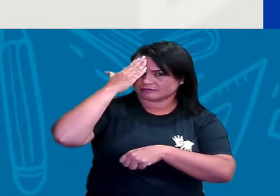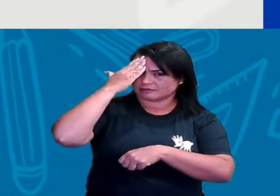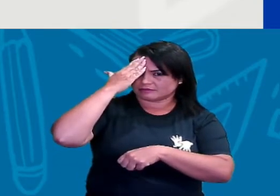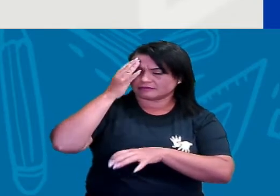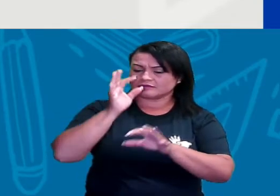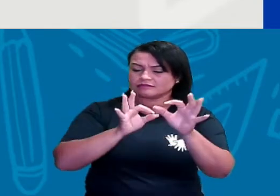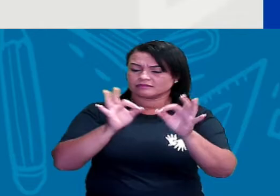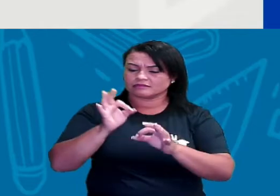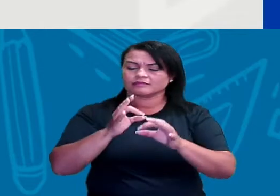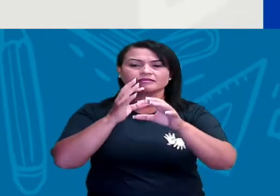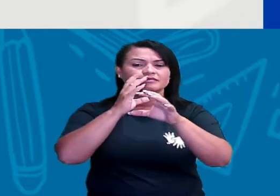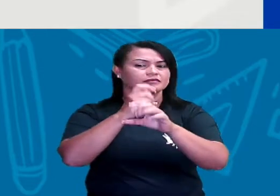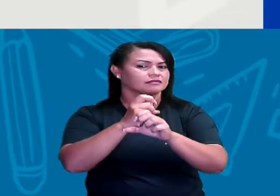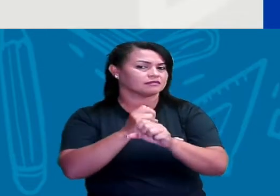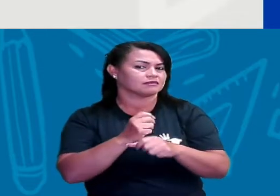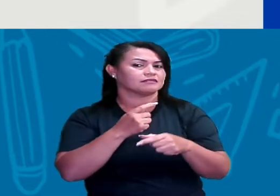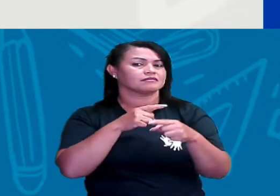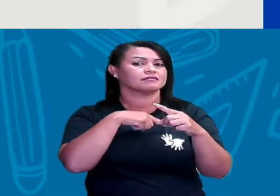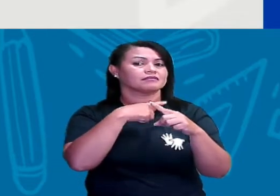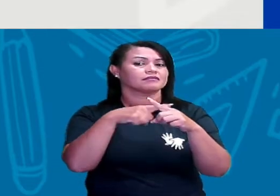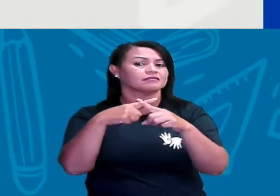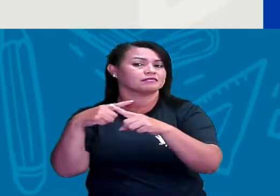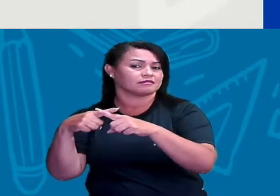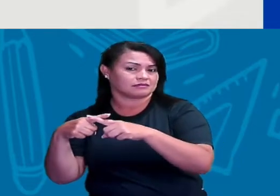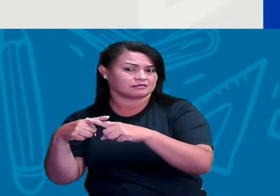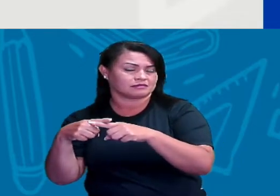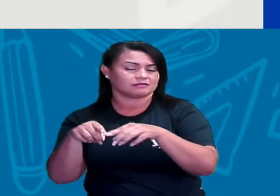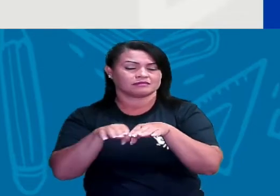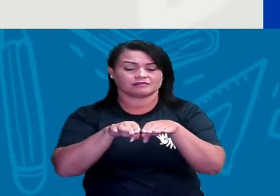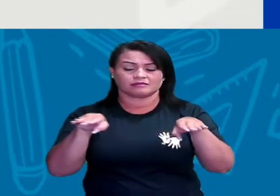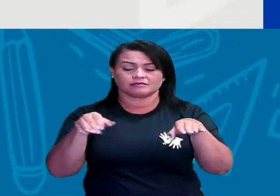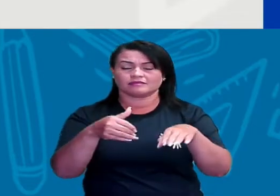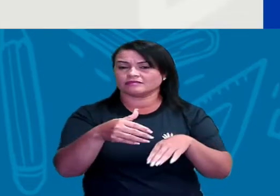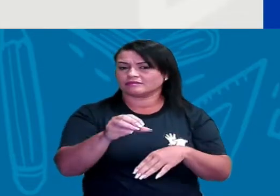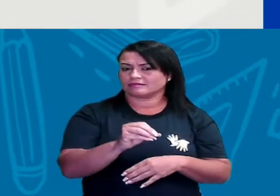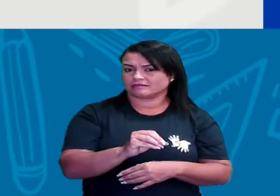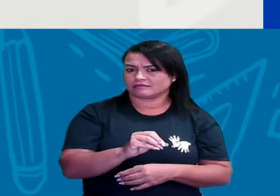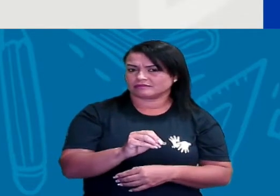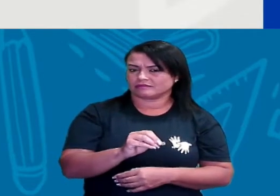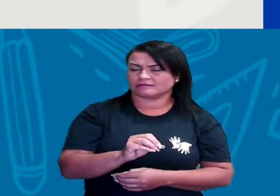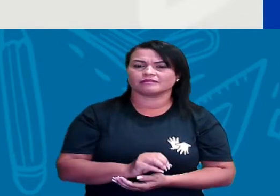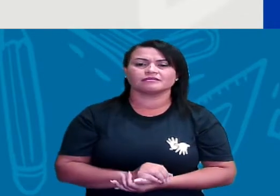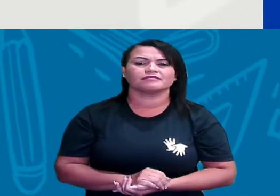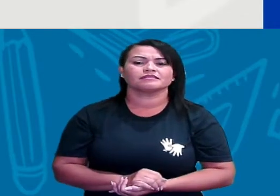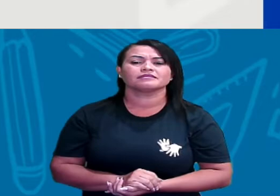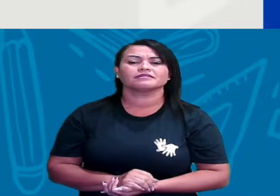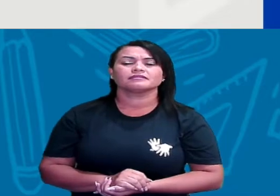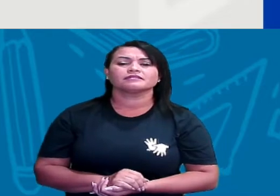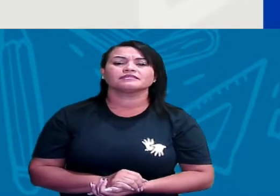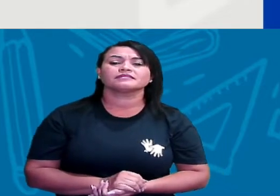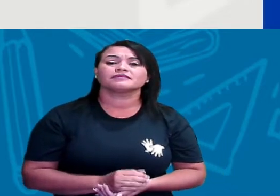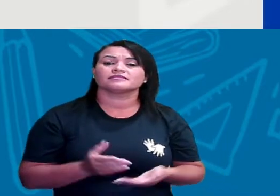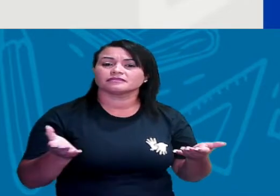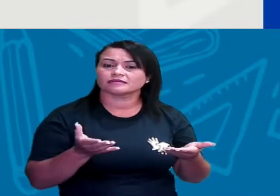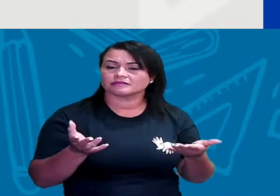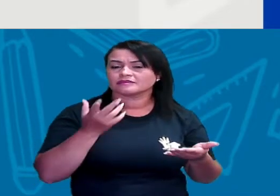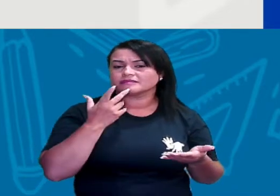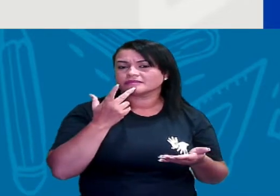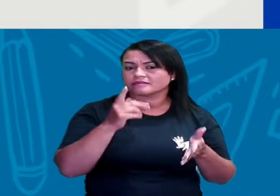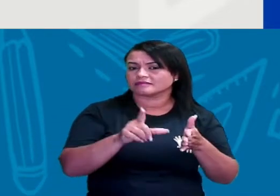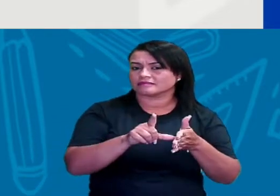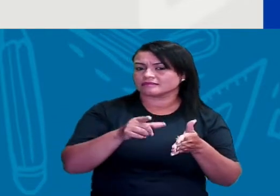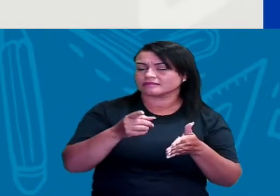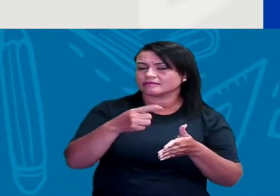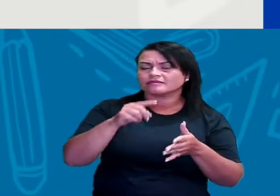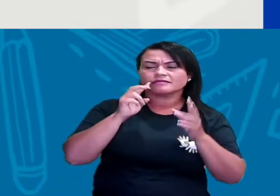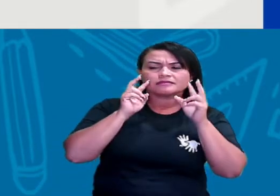forem multiplicar o expoente na base que 10. Tá certo? Aí, aqui o que eu acabei de falar para vocês,